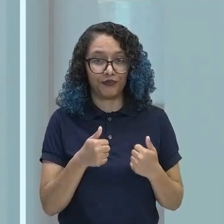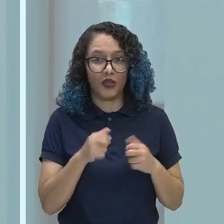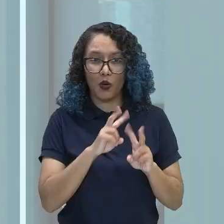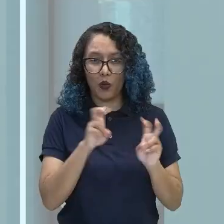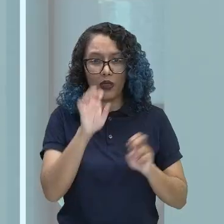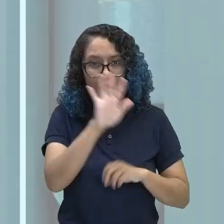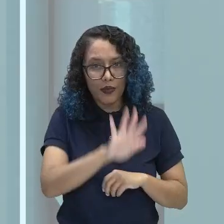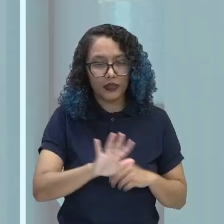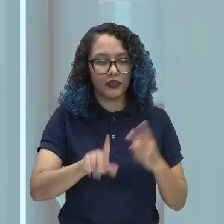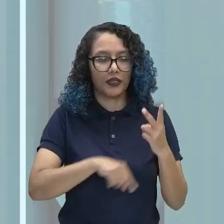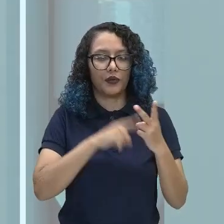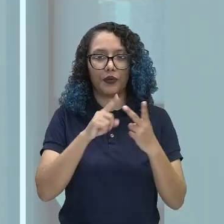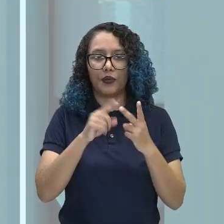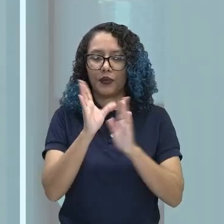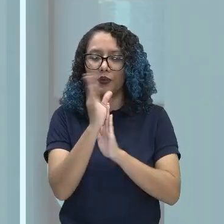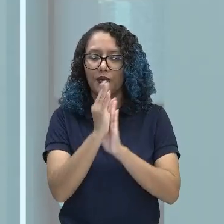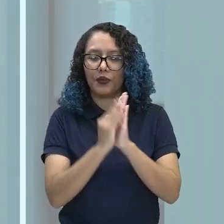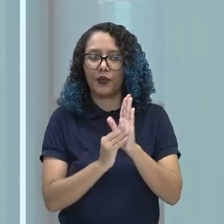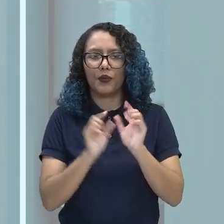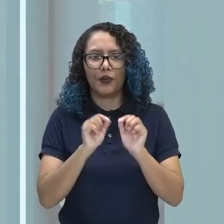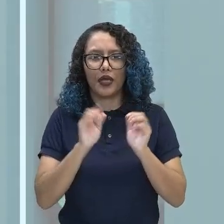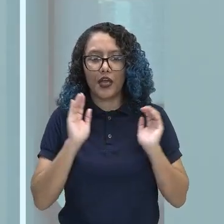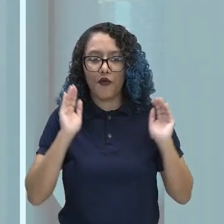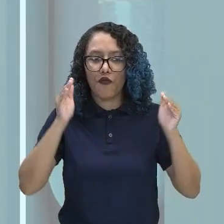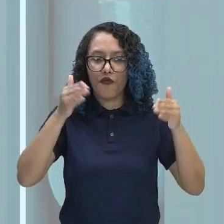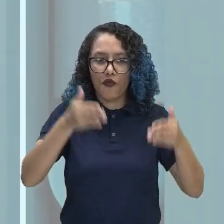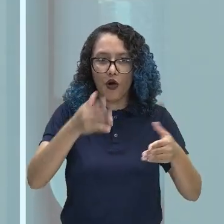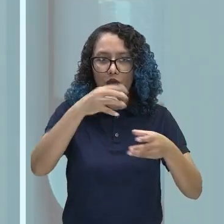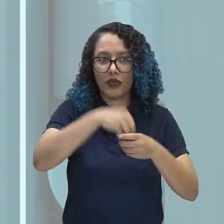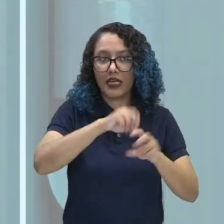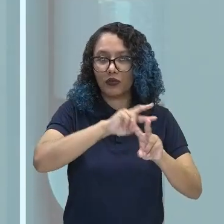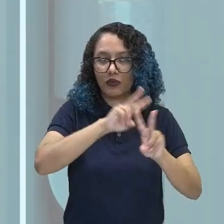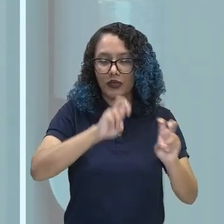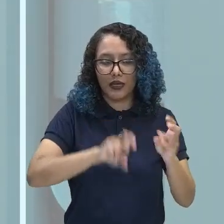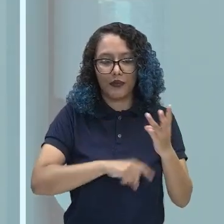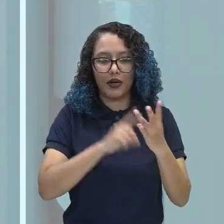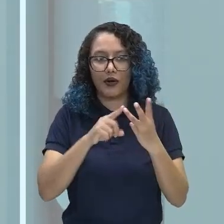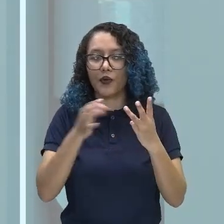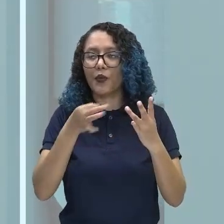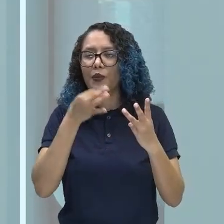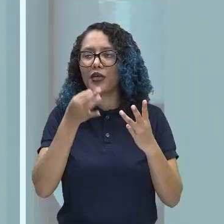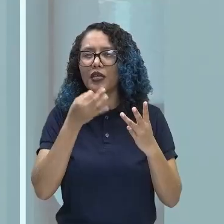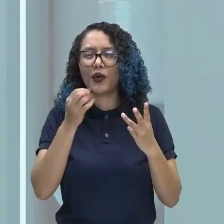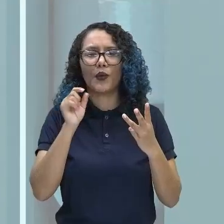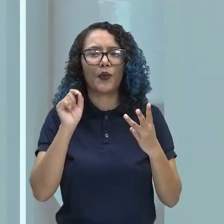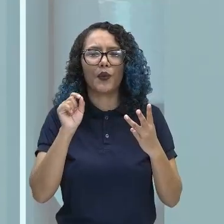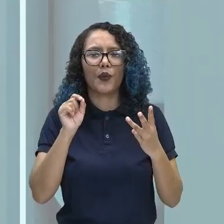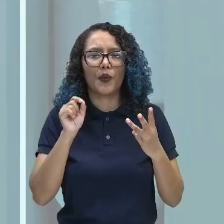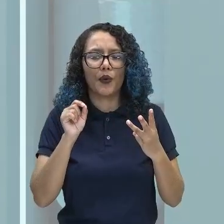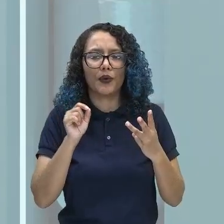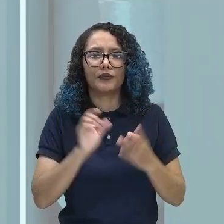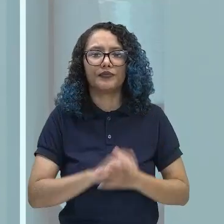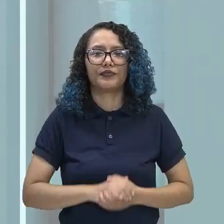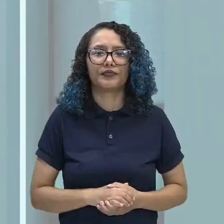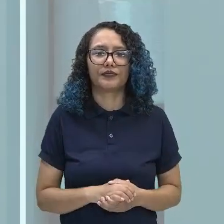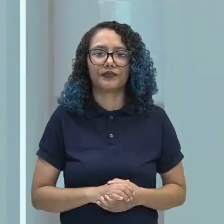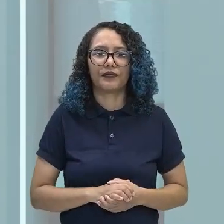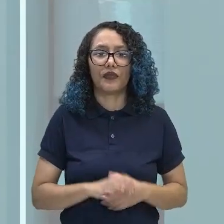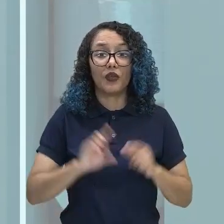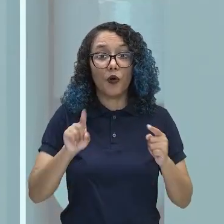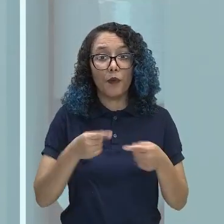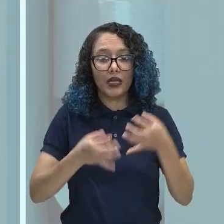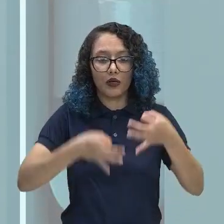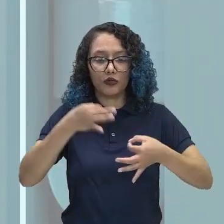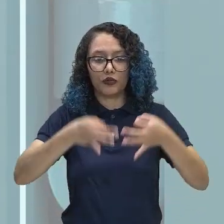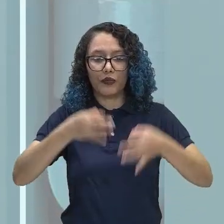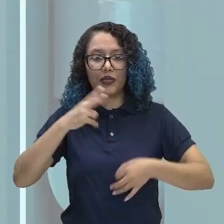geral. Assunto, é um recorte do tema. Opinião, certo? A opinião será um